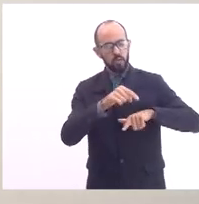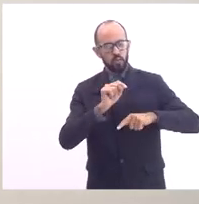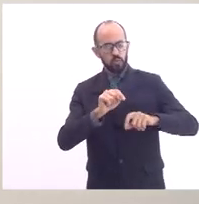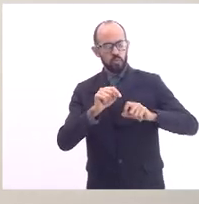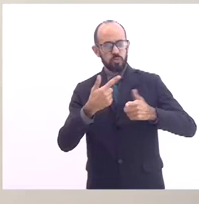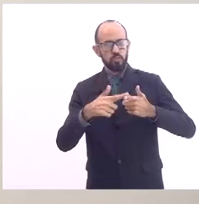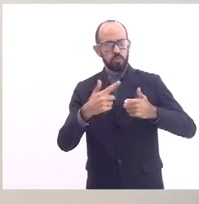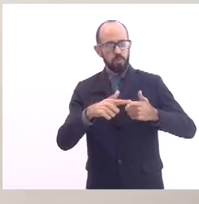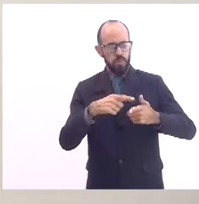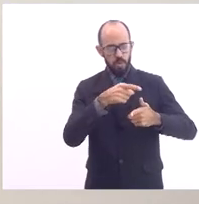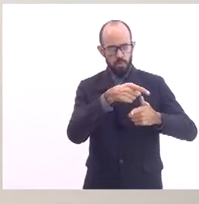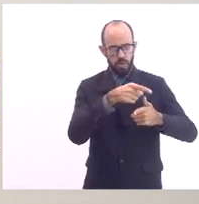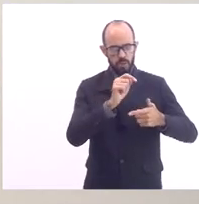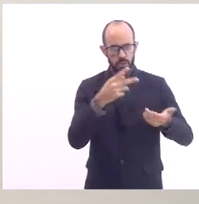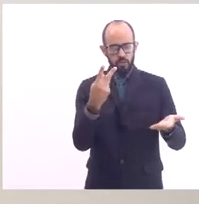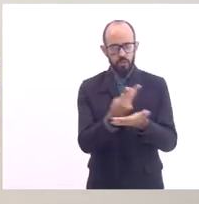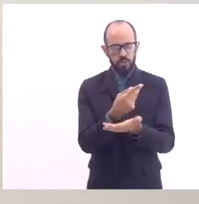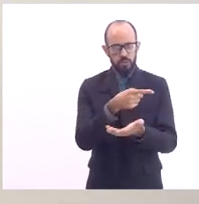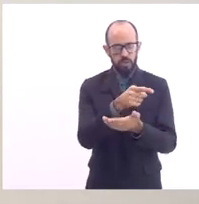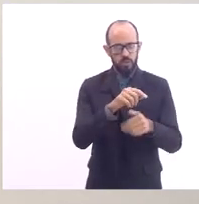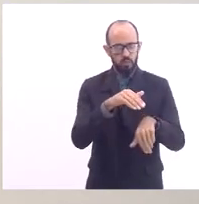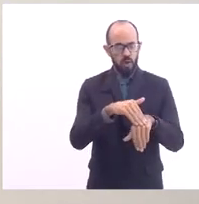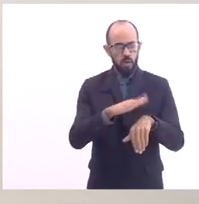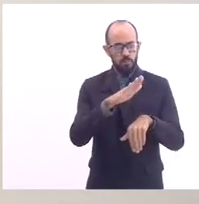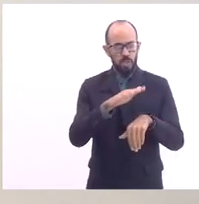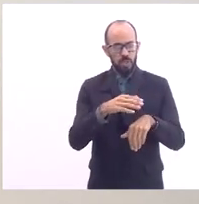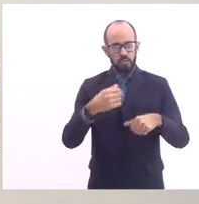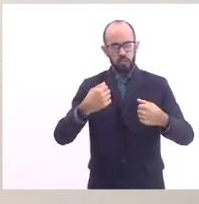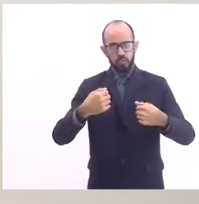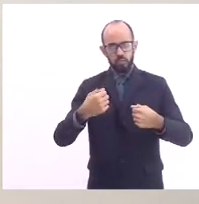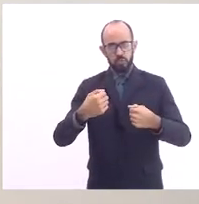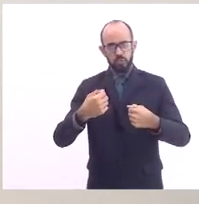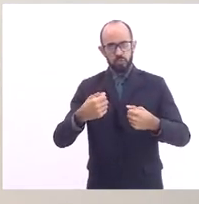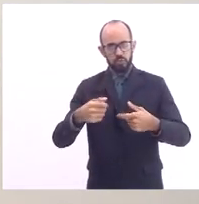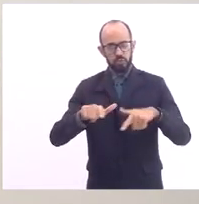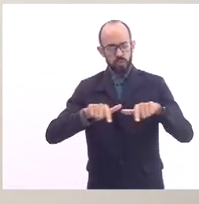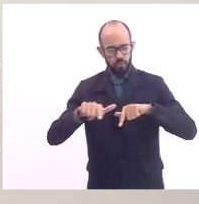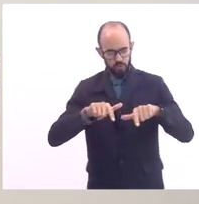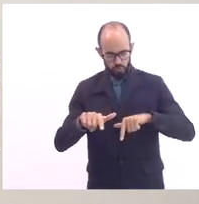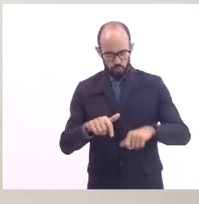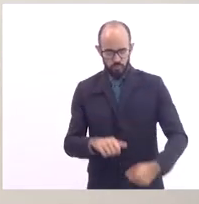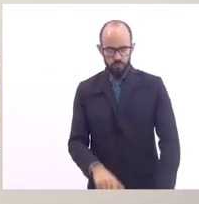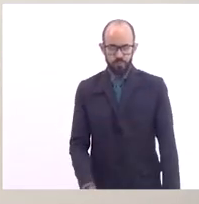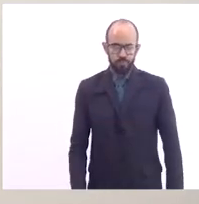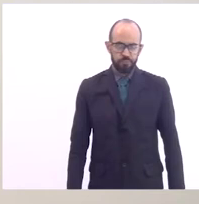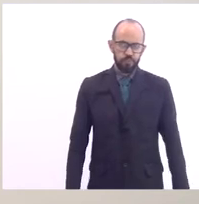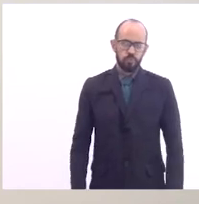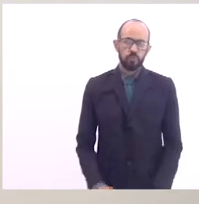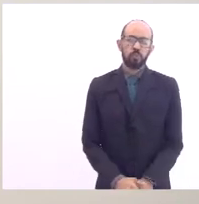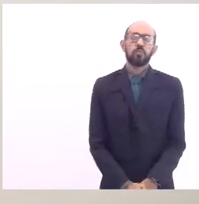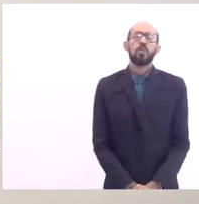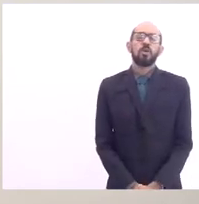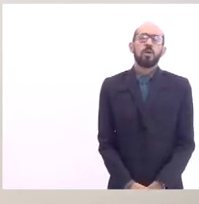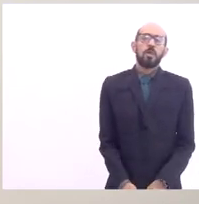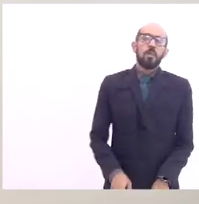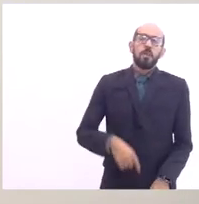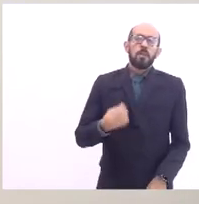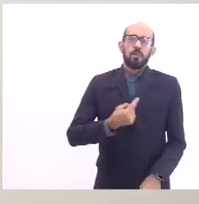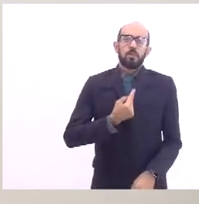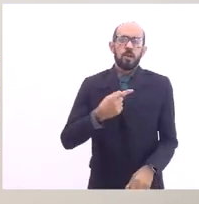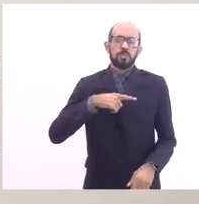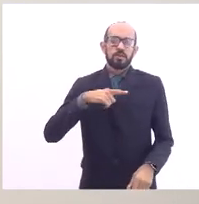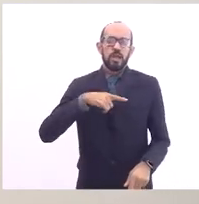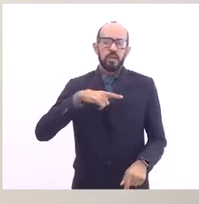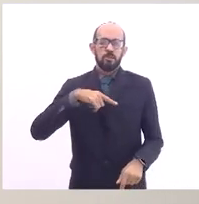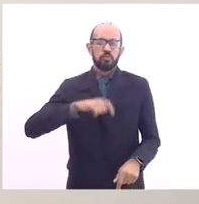essa questão em relação ao aumento de demandas, conforme o doutor Geraldo comentou. Nós temos, somente